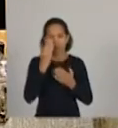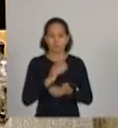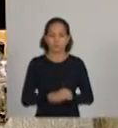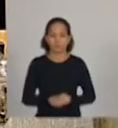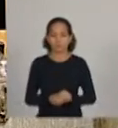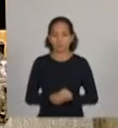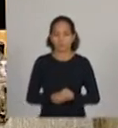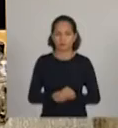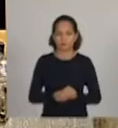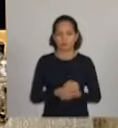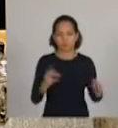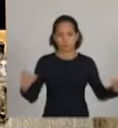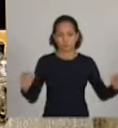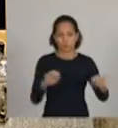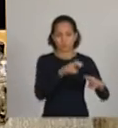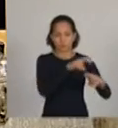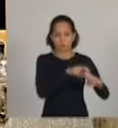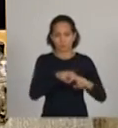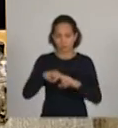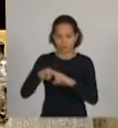Pode se assentar, por gentileza.